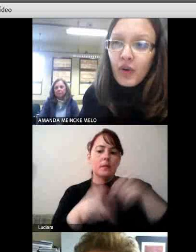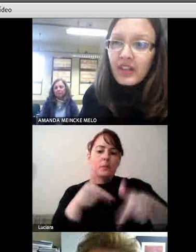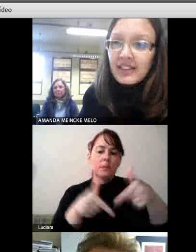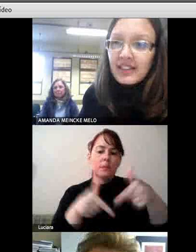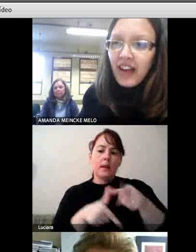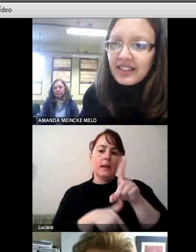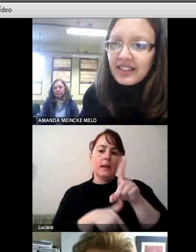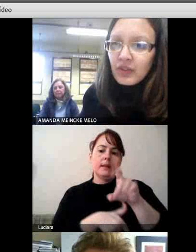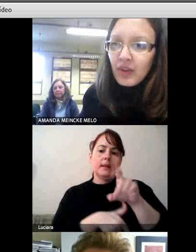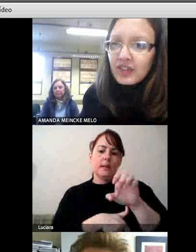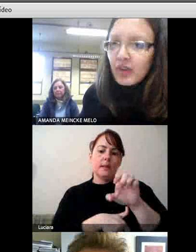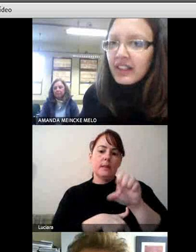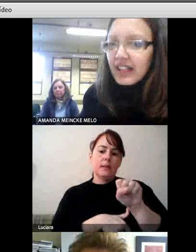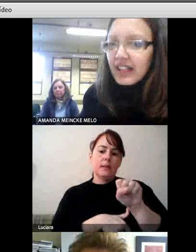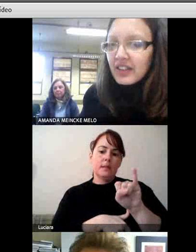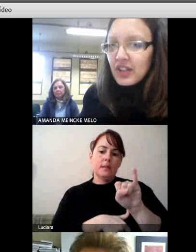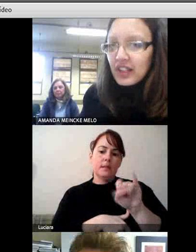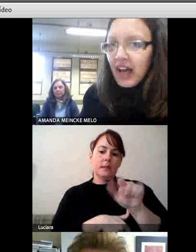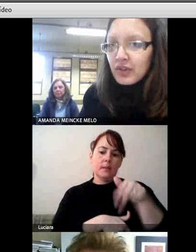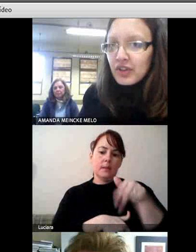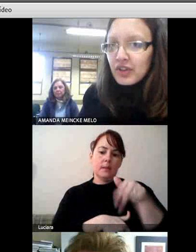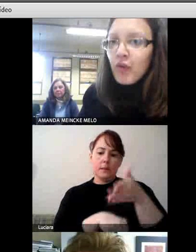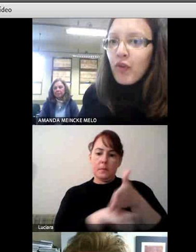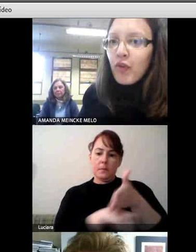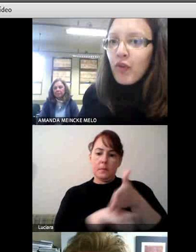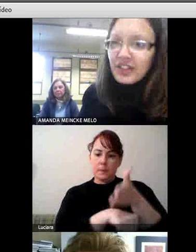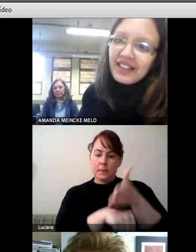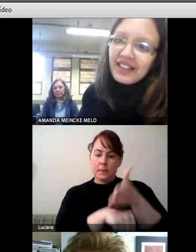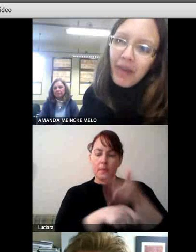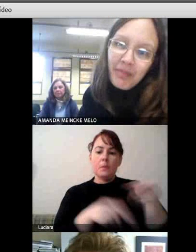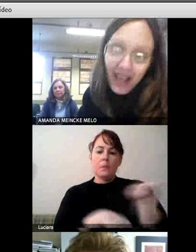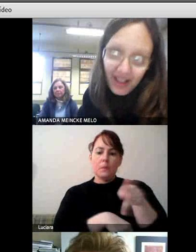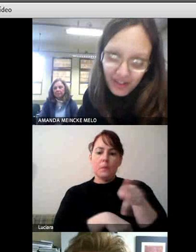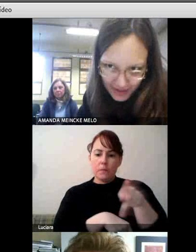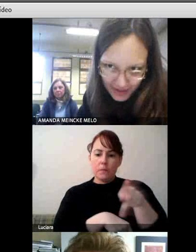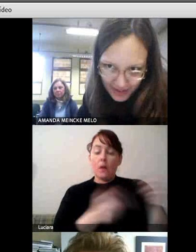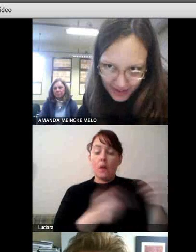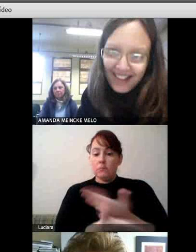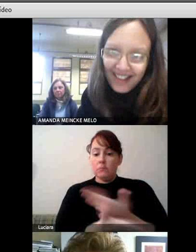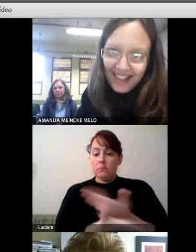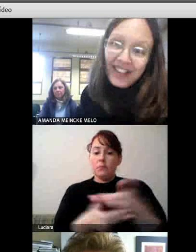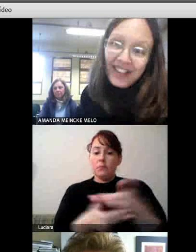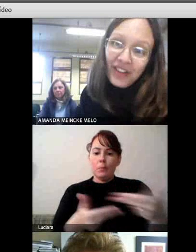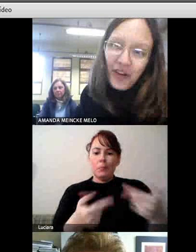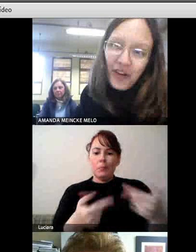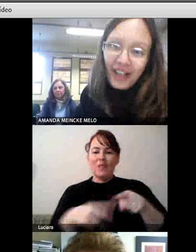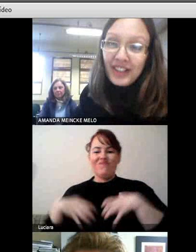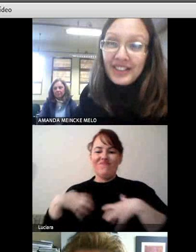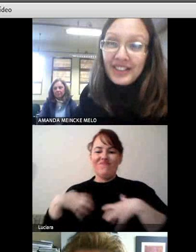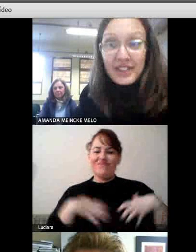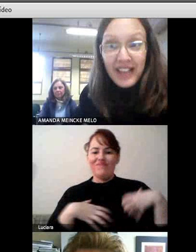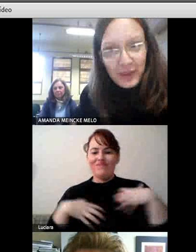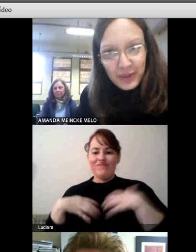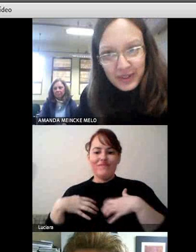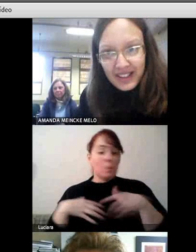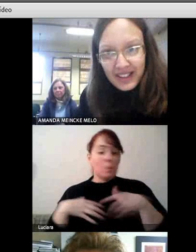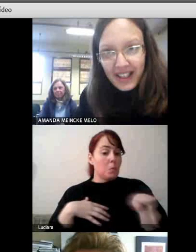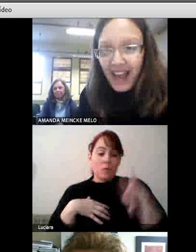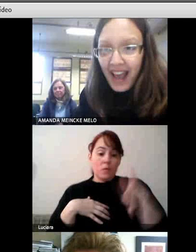ensinamos para o segundo. Entende? Essa rede que se forma é maravilhoso, porque eles vão da criando as comunidades